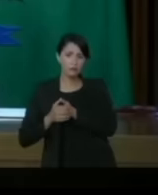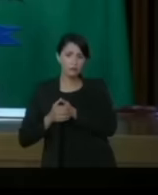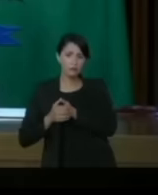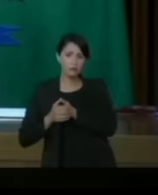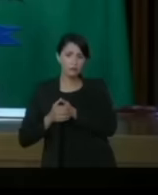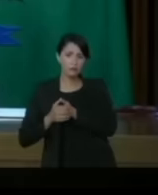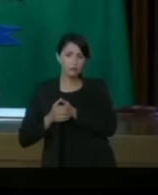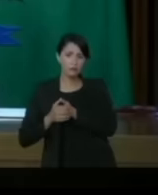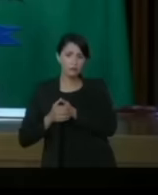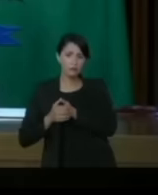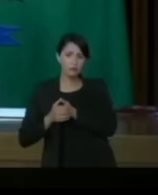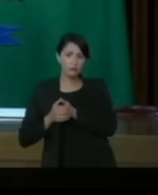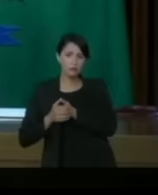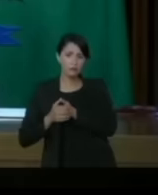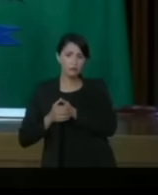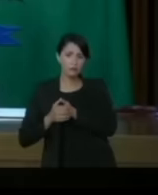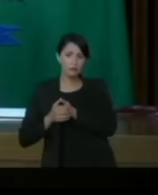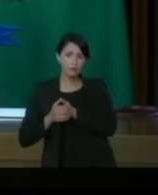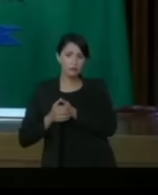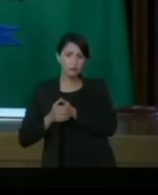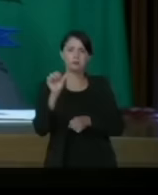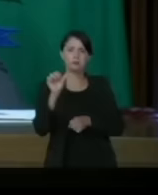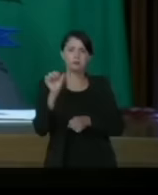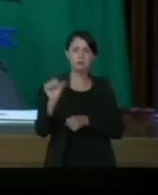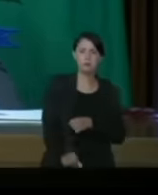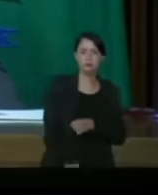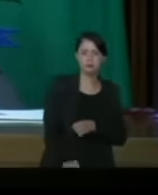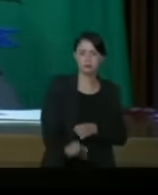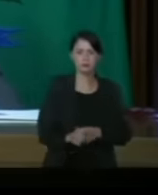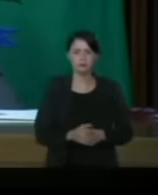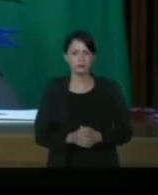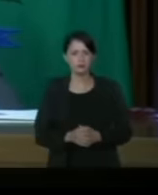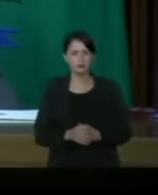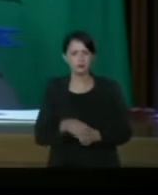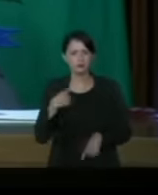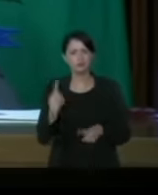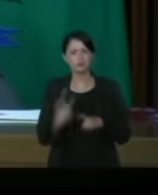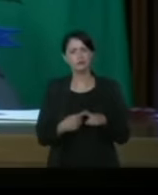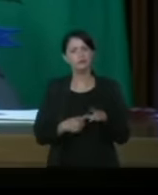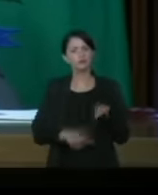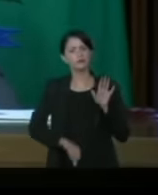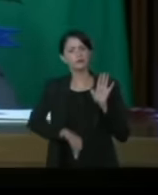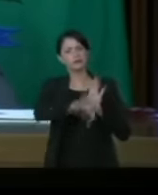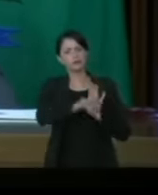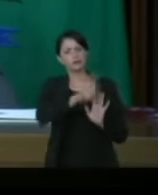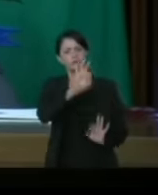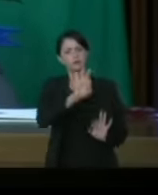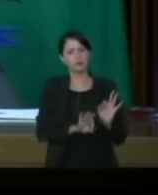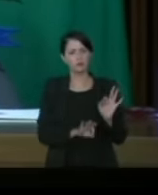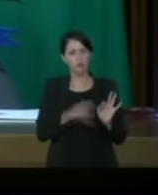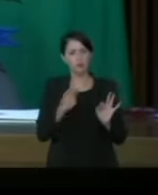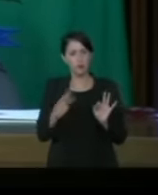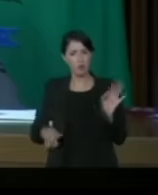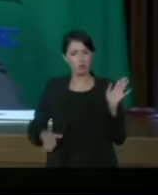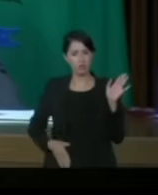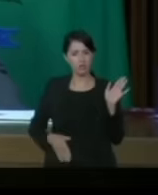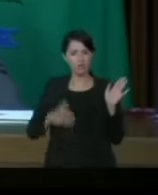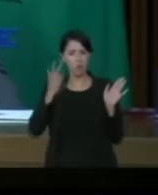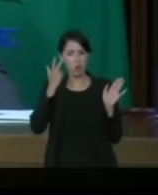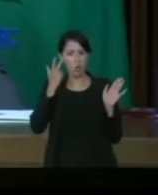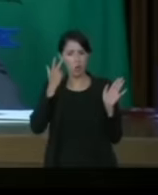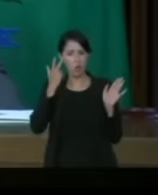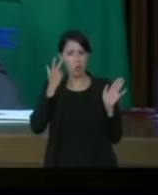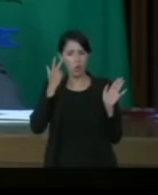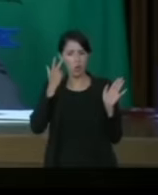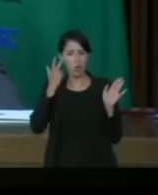debatendo a fala do do criminoso vamos lá porque o crime organizado hoje não é mais o bandido comum que